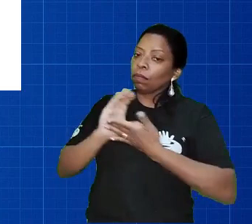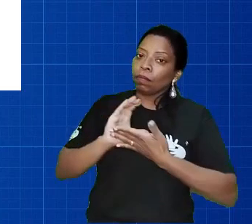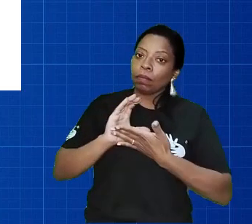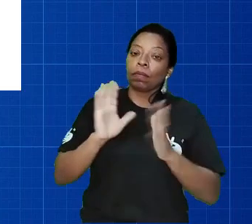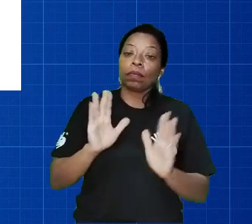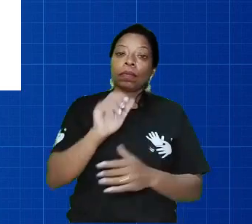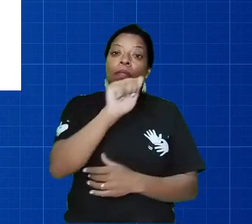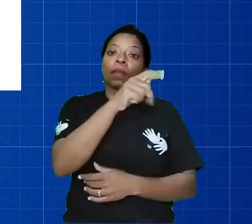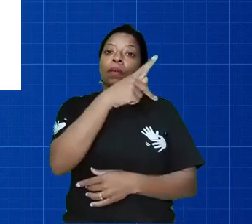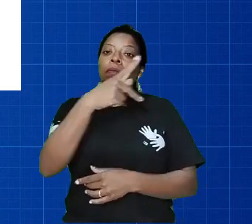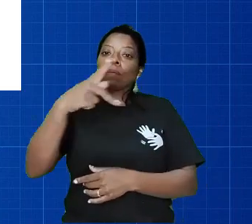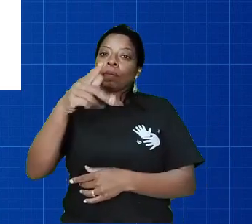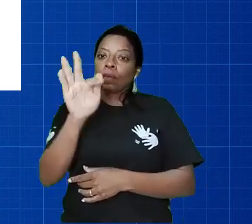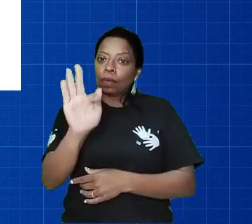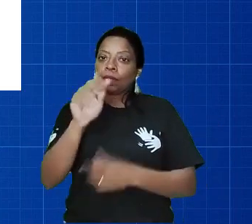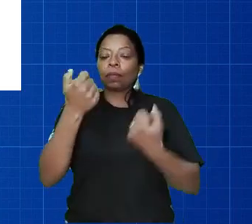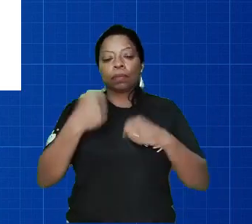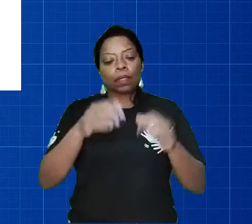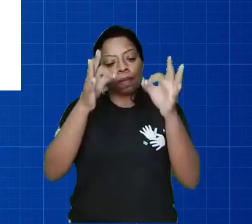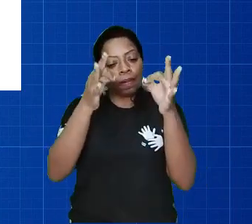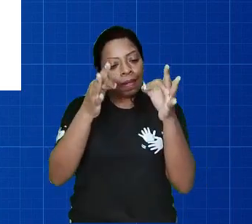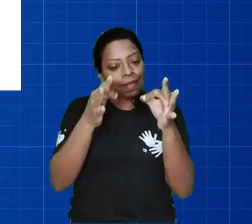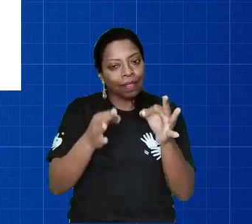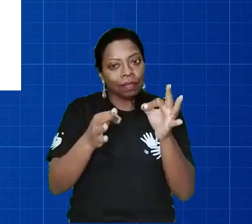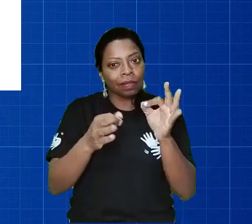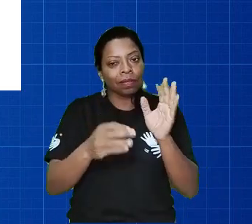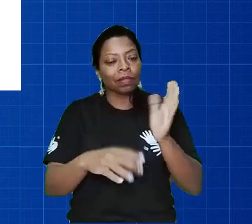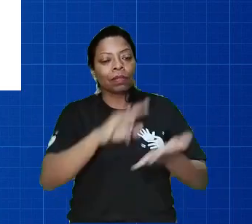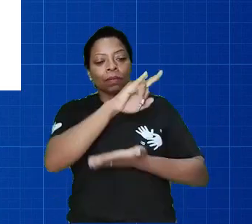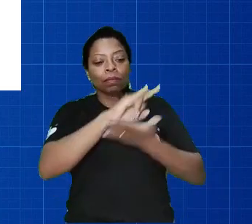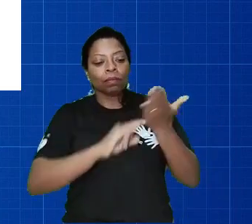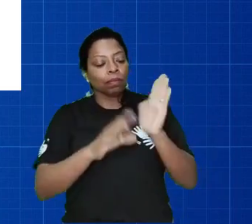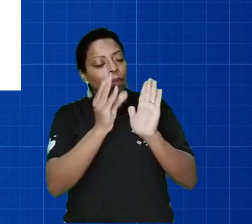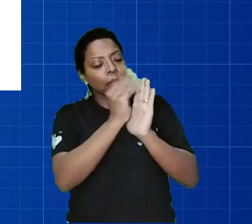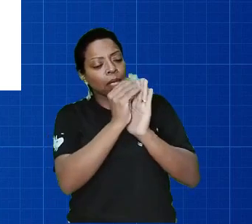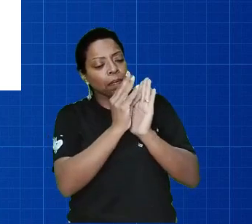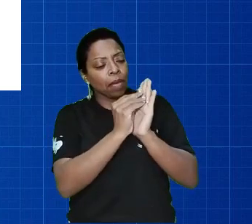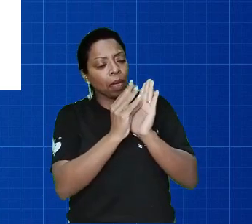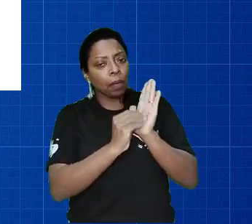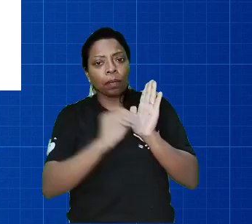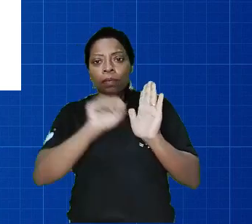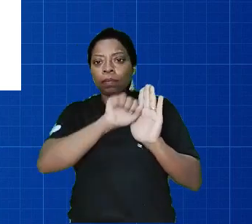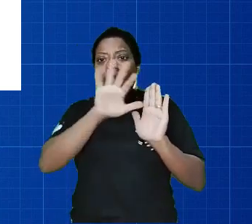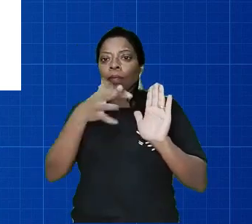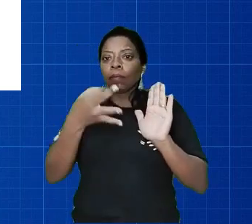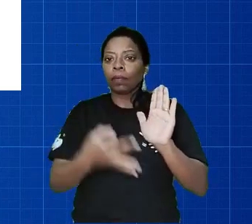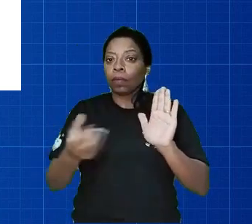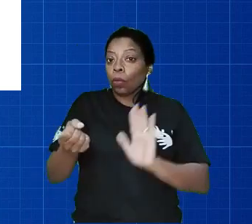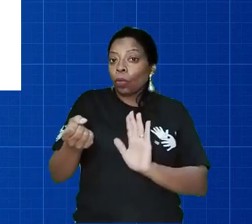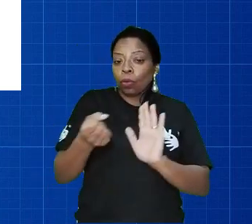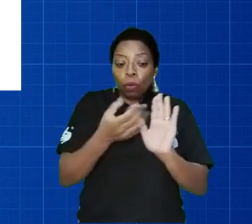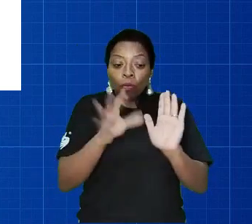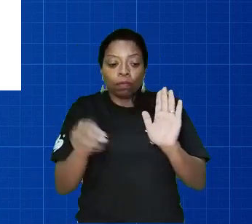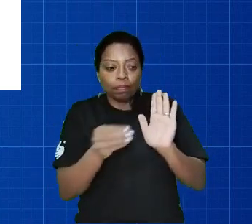é chamada a PPF, precisa estar sempre com os dados da entidade atualizados, estar